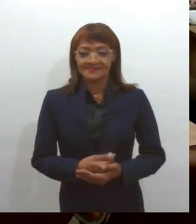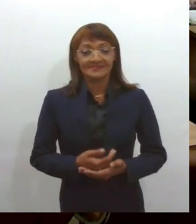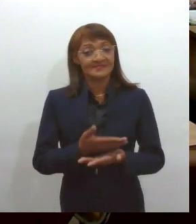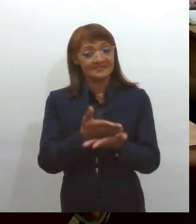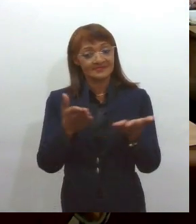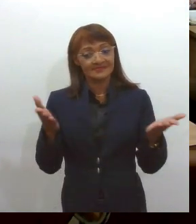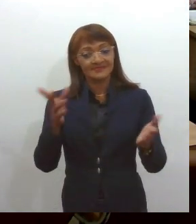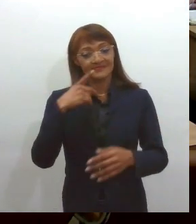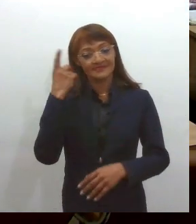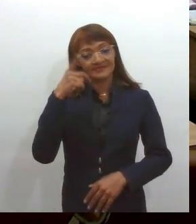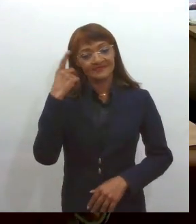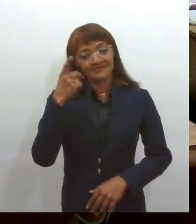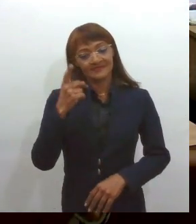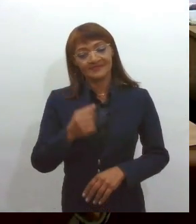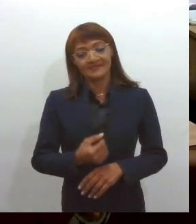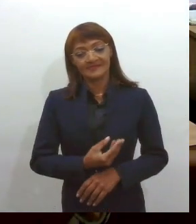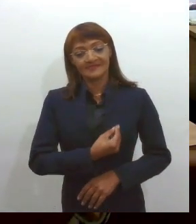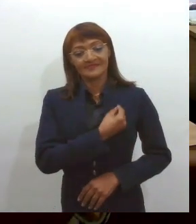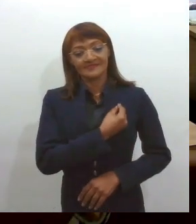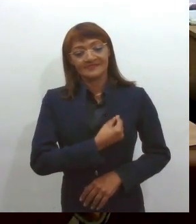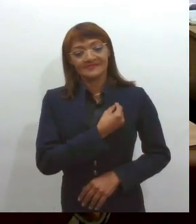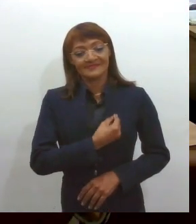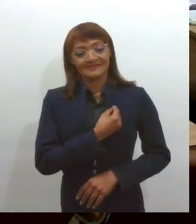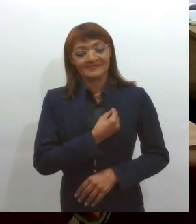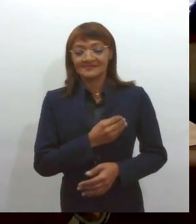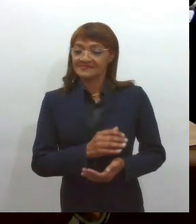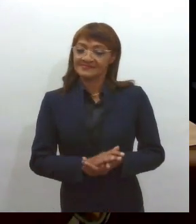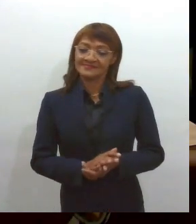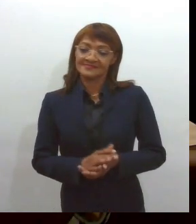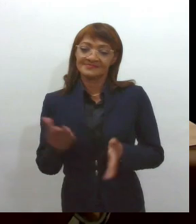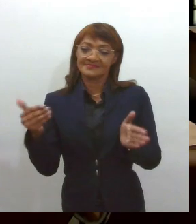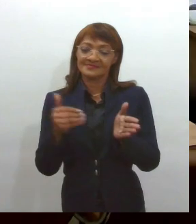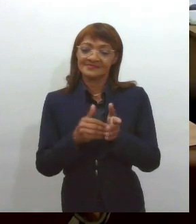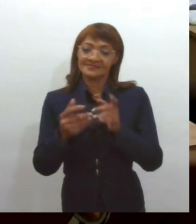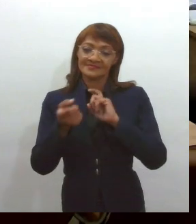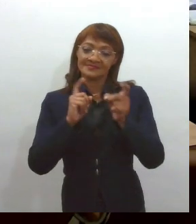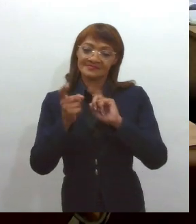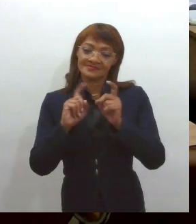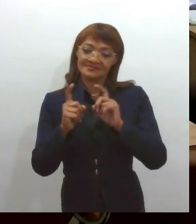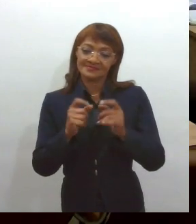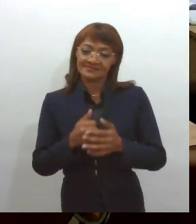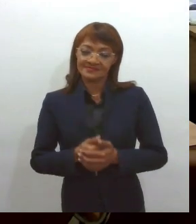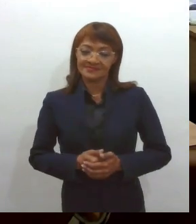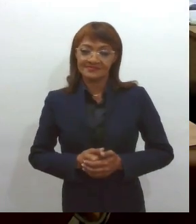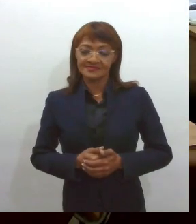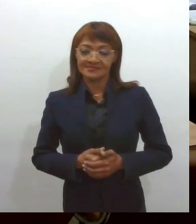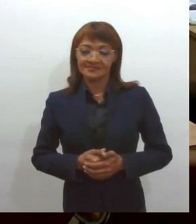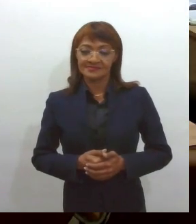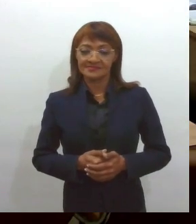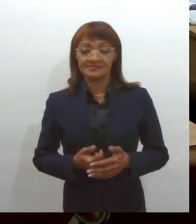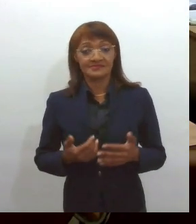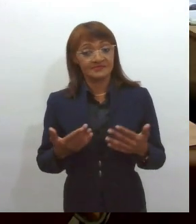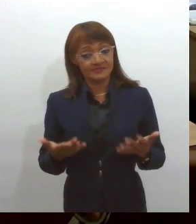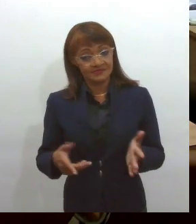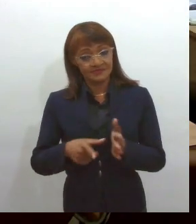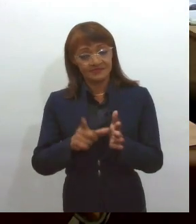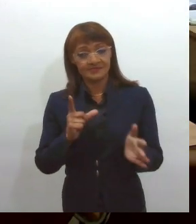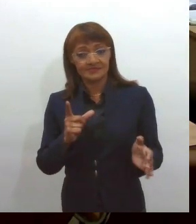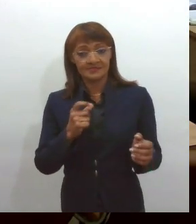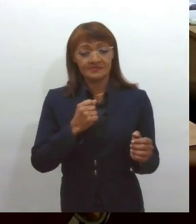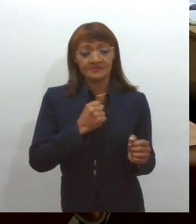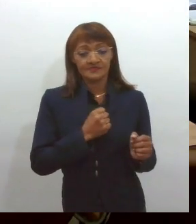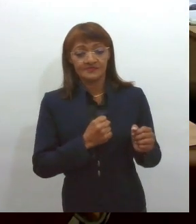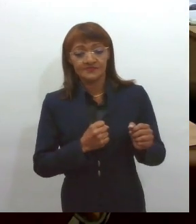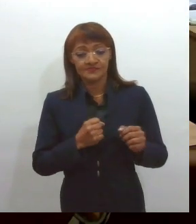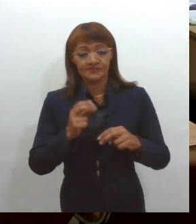nessa última sessão da semana antes né do dia de São João né essa data tão importante por isso